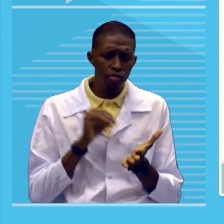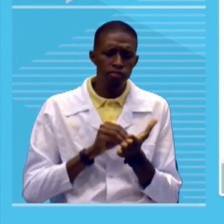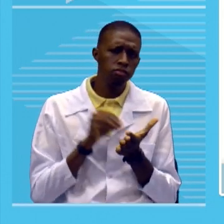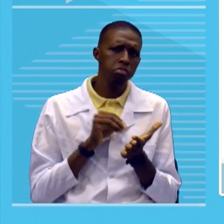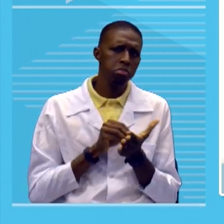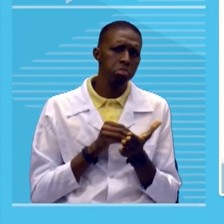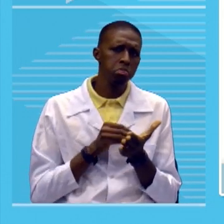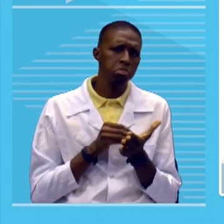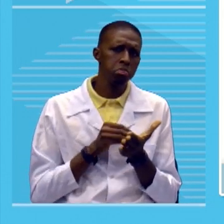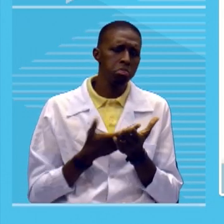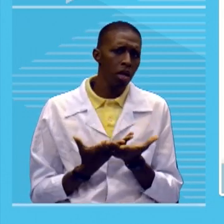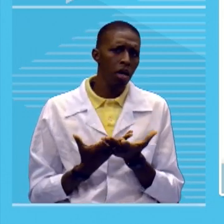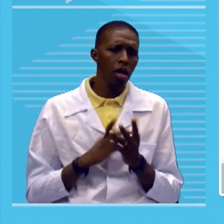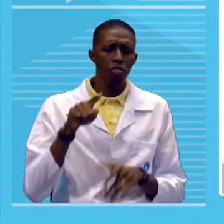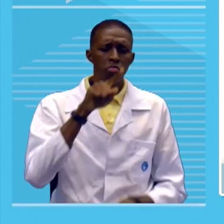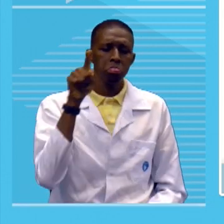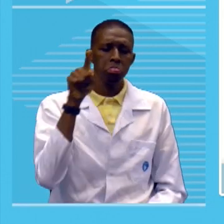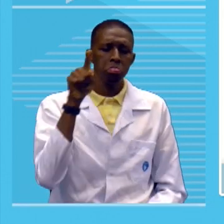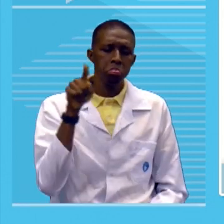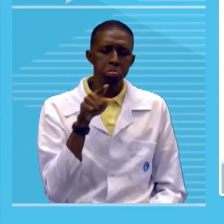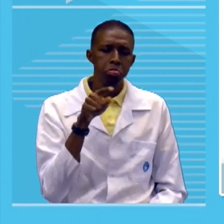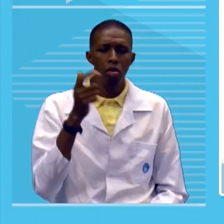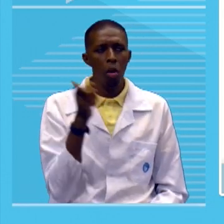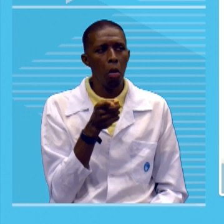que ela produz sentido? Hein?